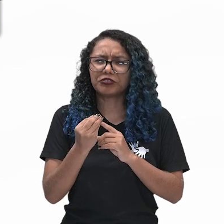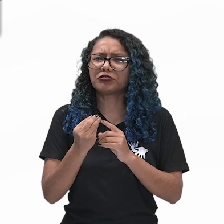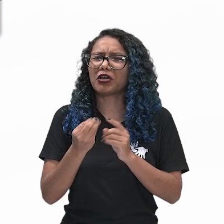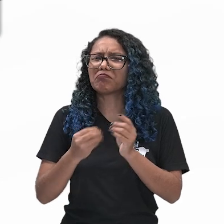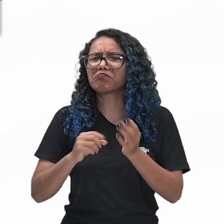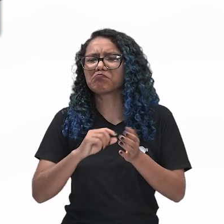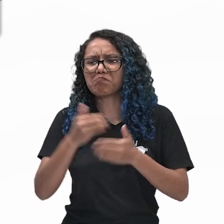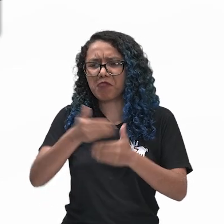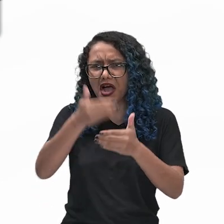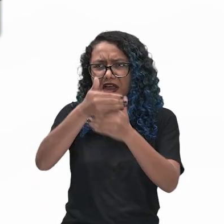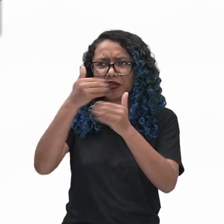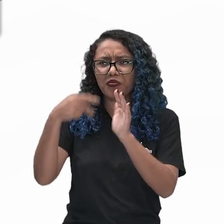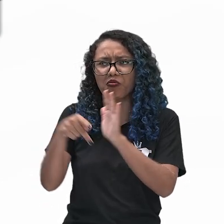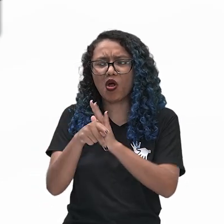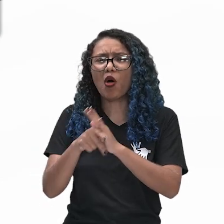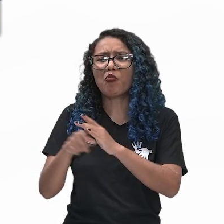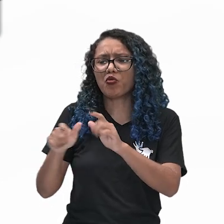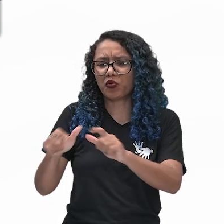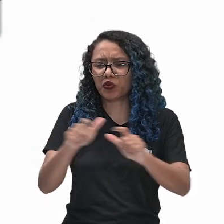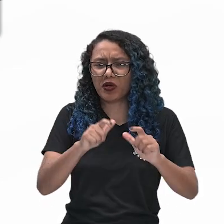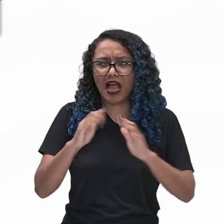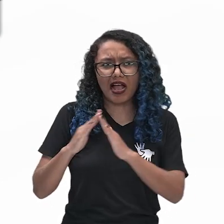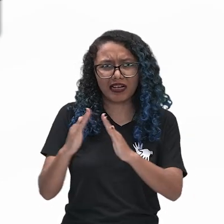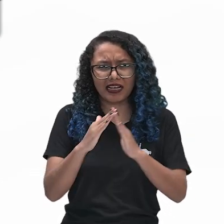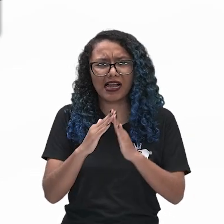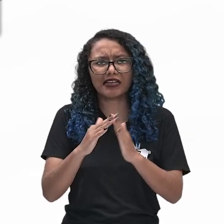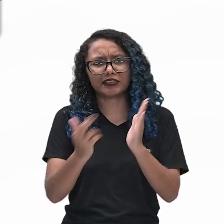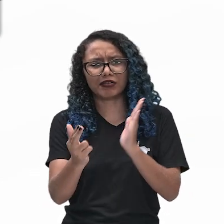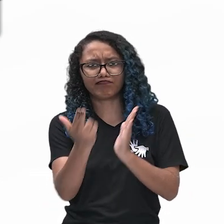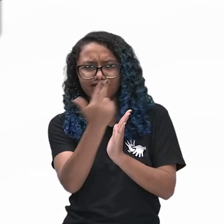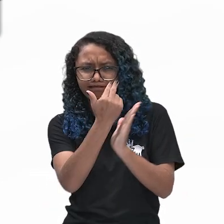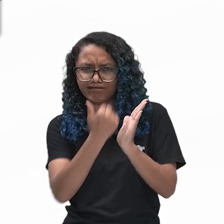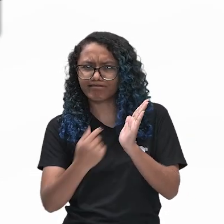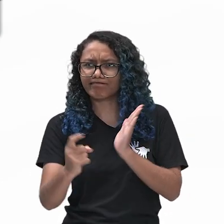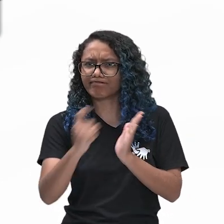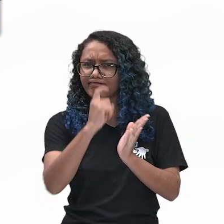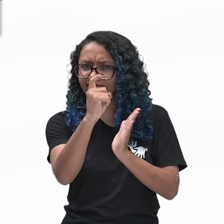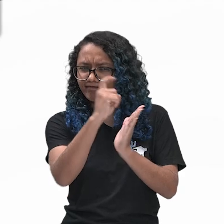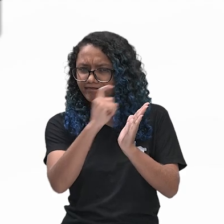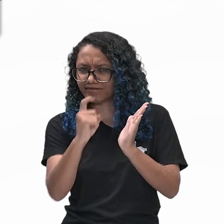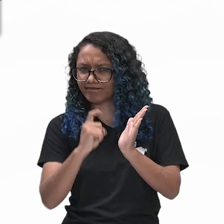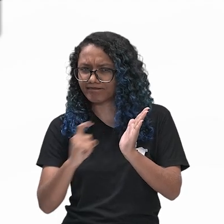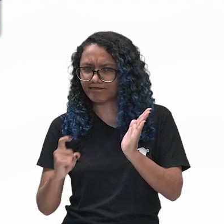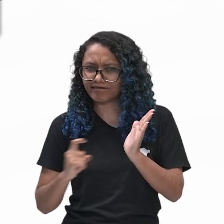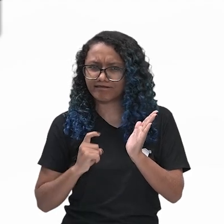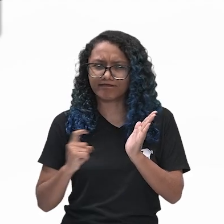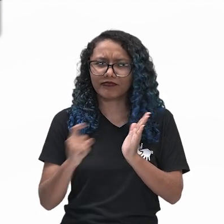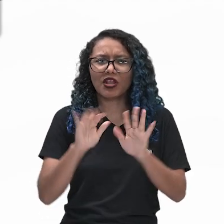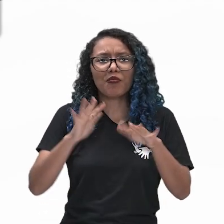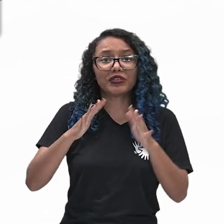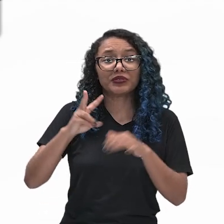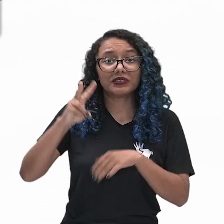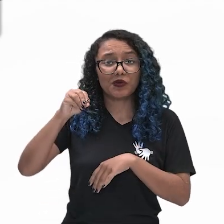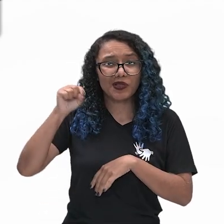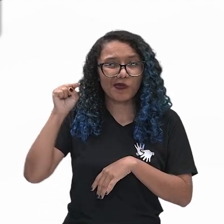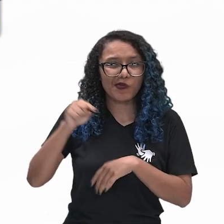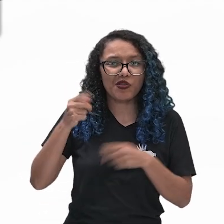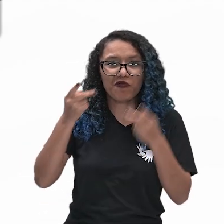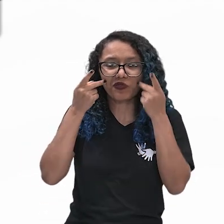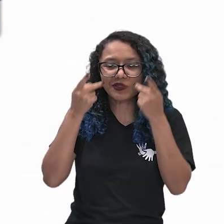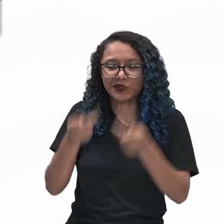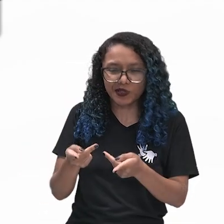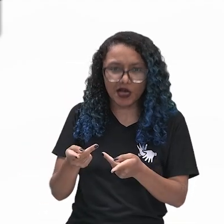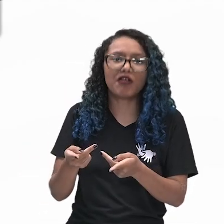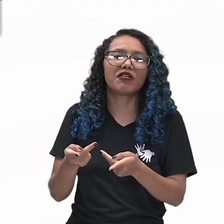dos imóveis comprados pela incorporadora. Estima-se que 50 mil visitantes, entre moradores e